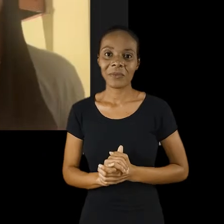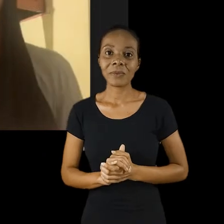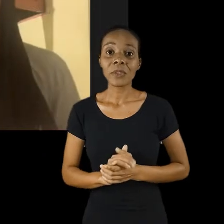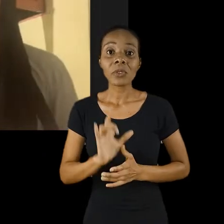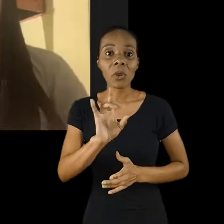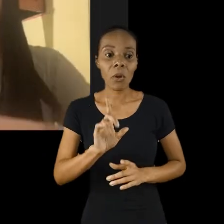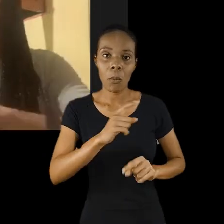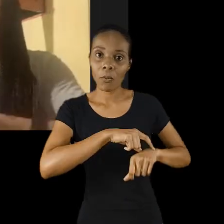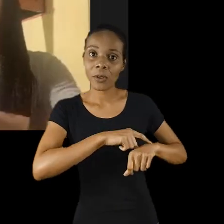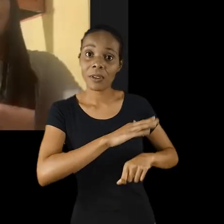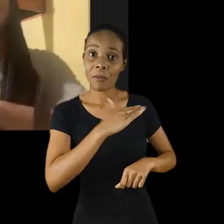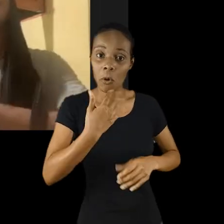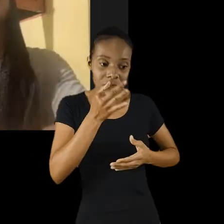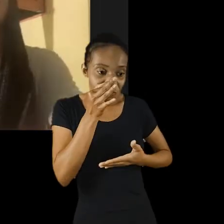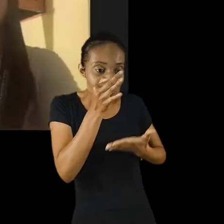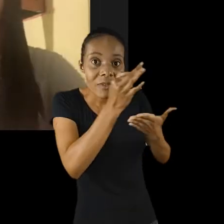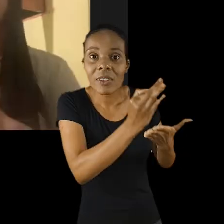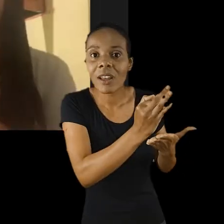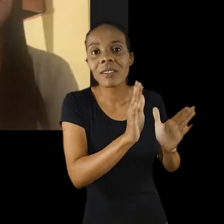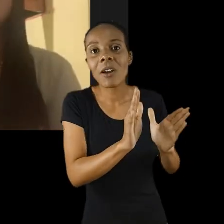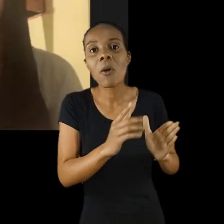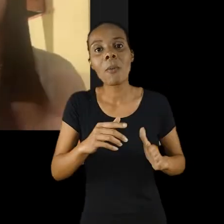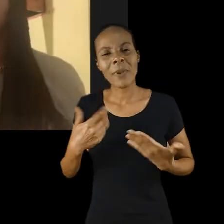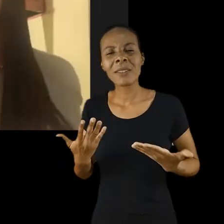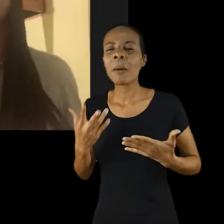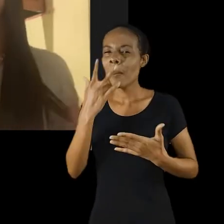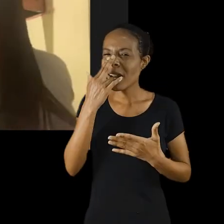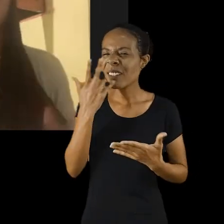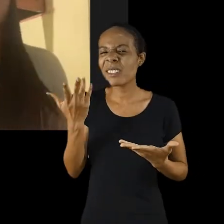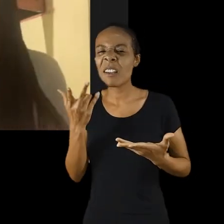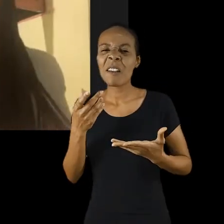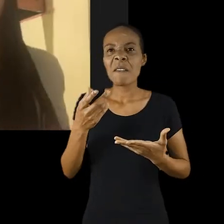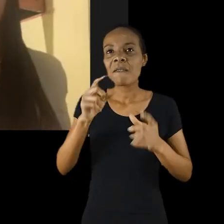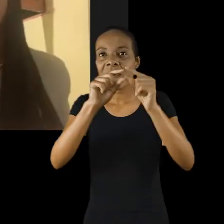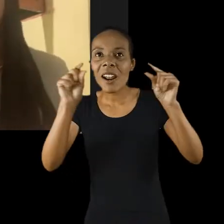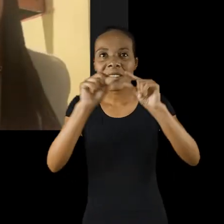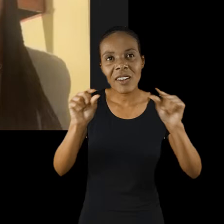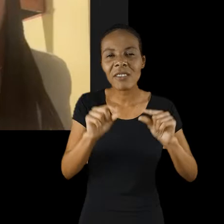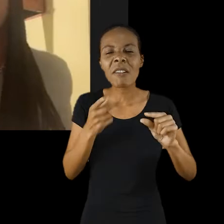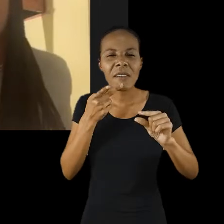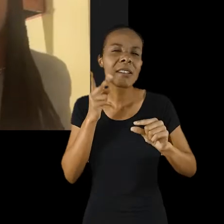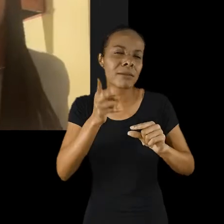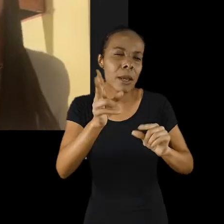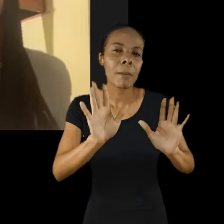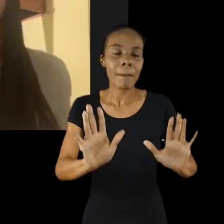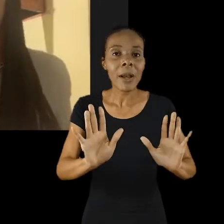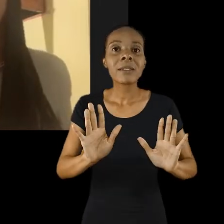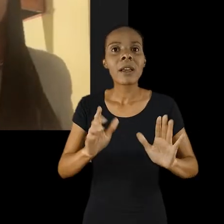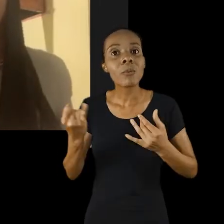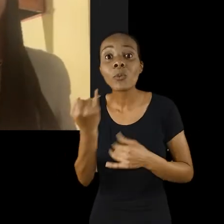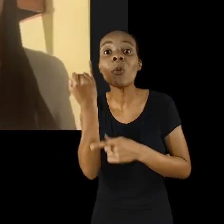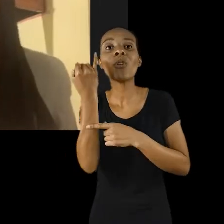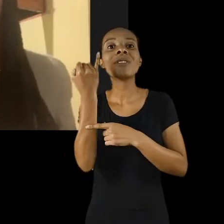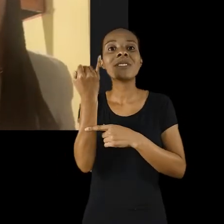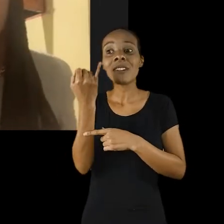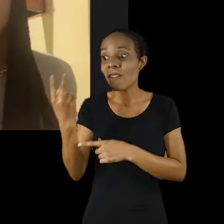sabe? Não sei quantas pessoas exatamente a gente está aqui, mas essa pergunta é no geral mesmo. Você teria coragem de amar uma travesti, pegar na mão dela, sabe? De assumir